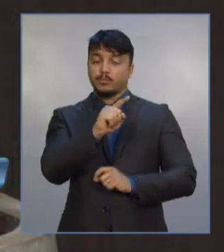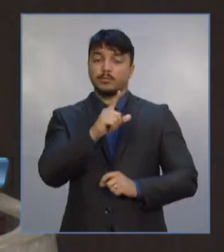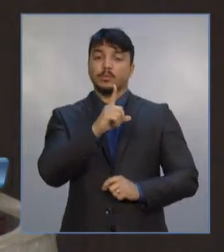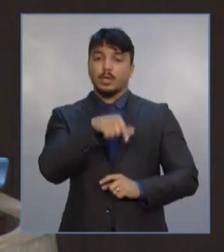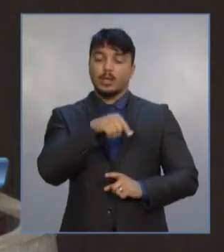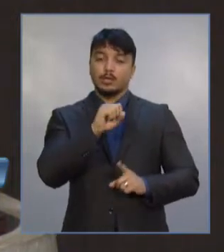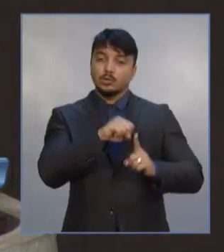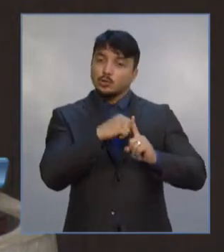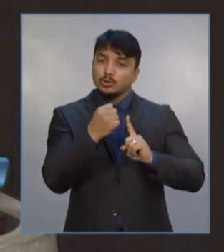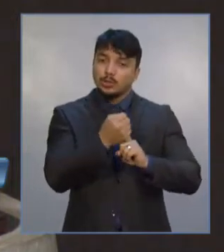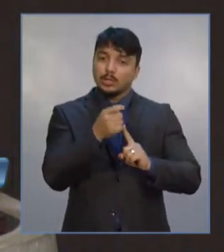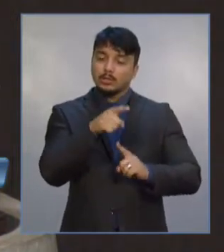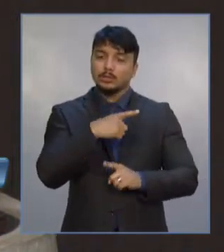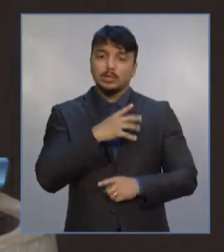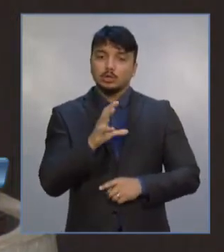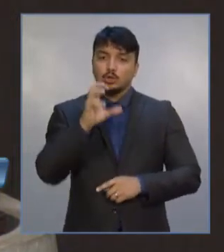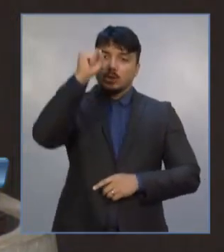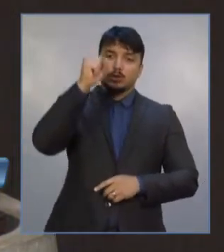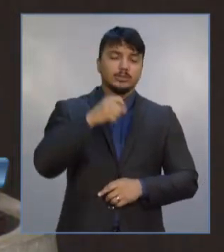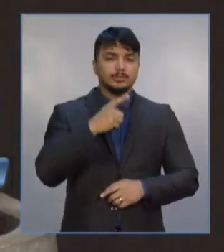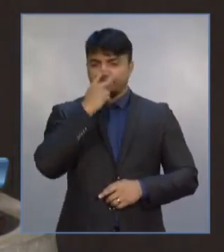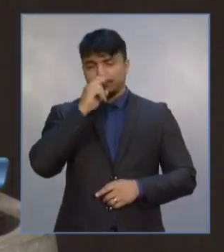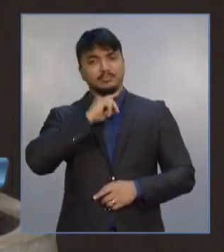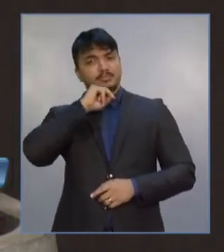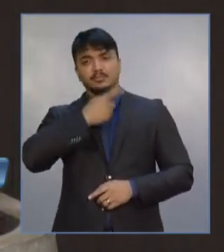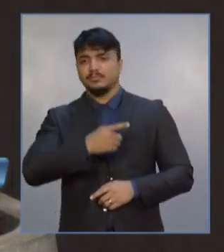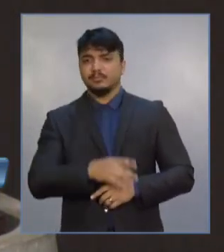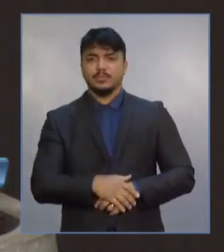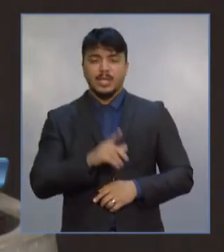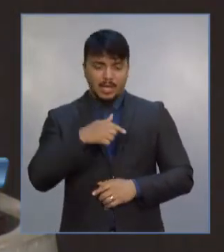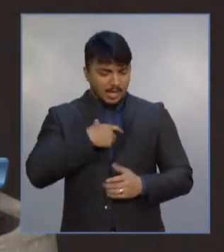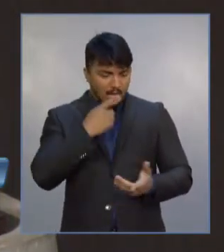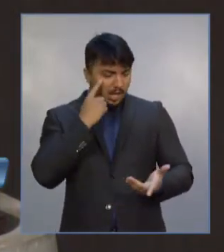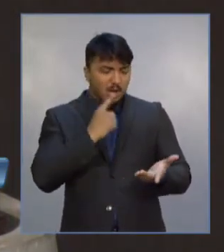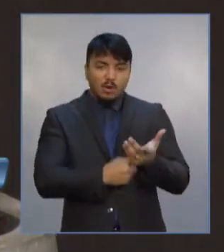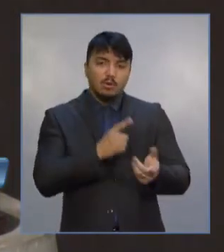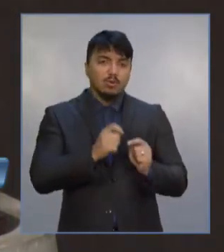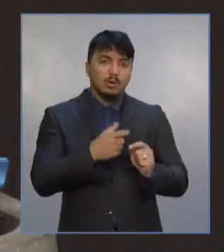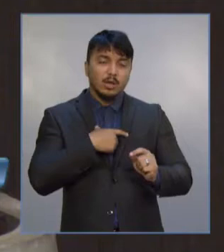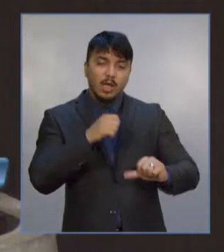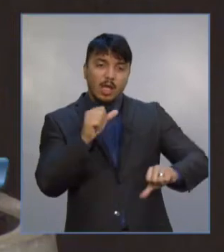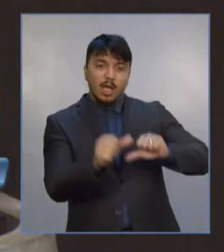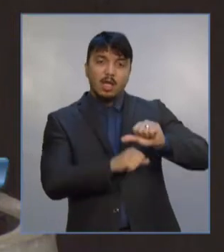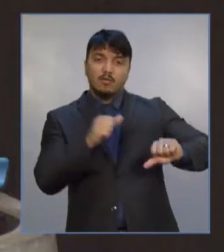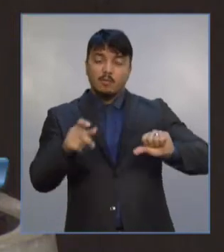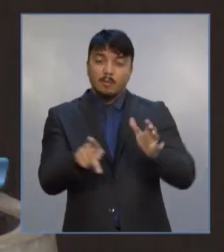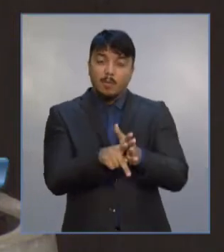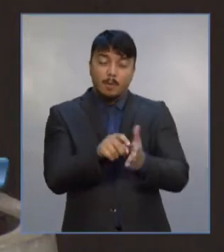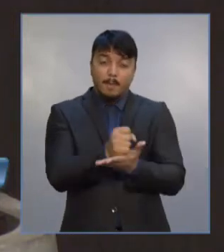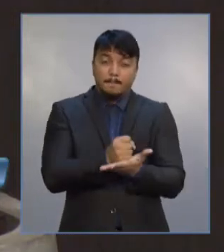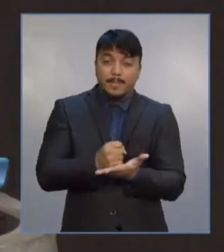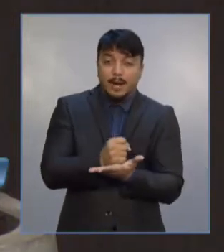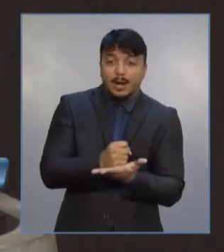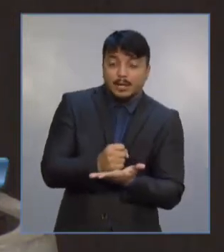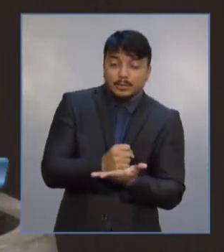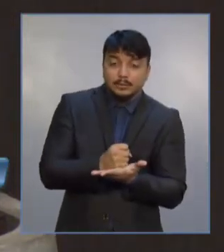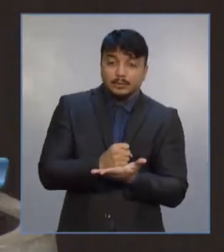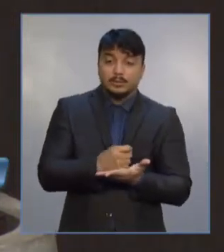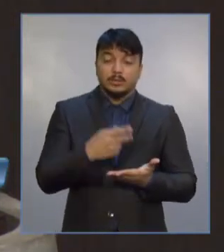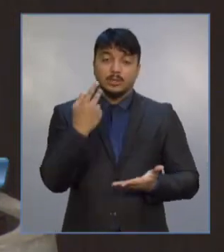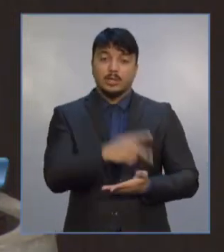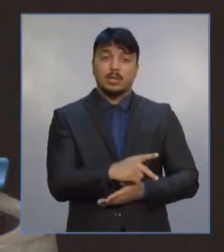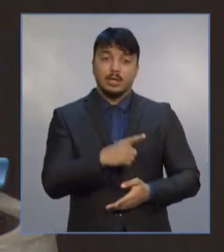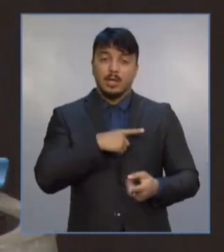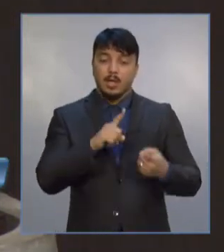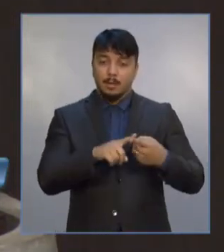A agenda daquele momento era uma agenda de reformas de base. Era uma agenda de reformas de base.